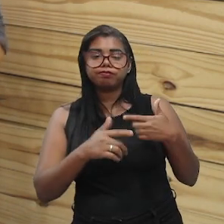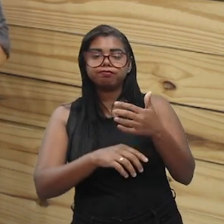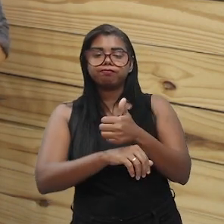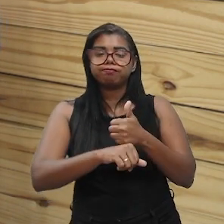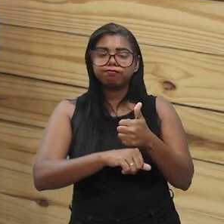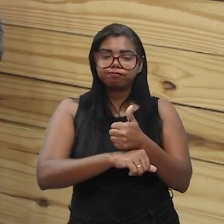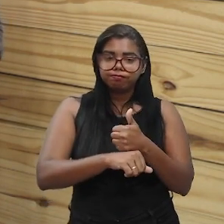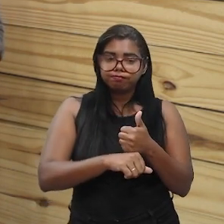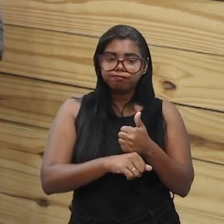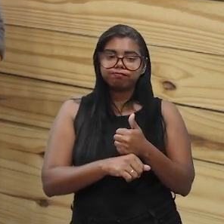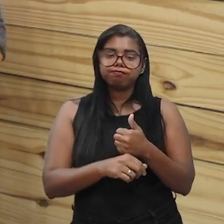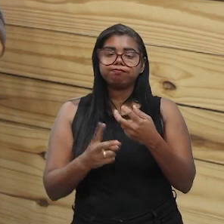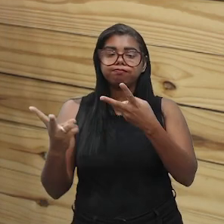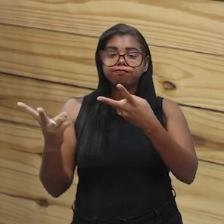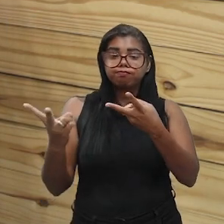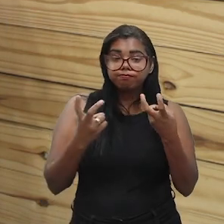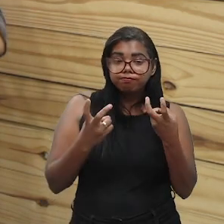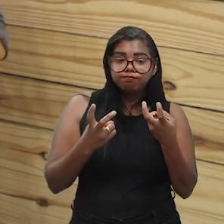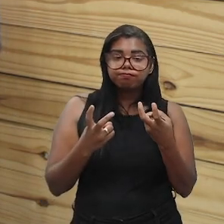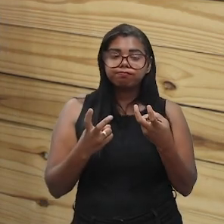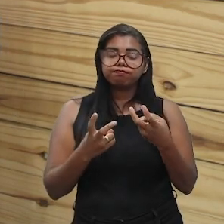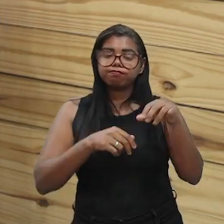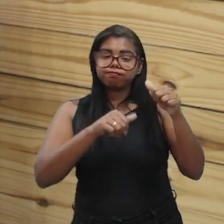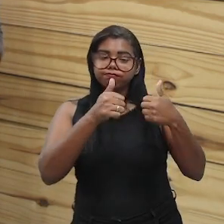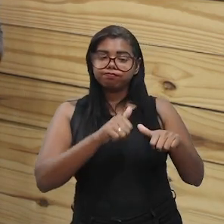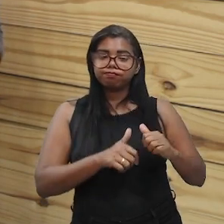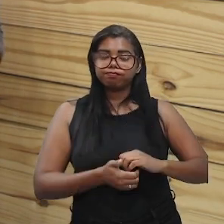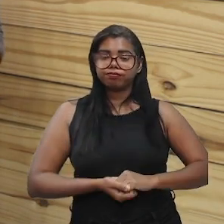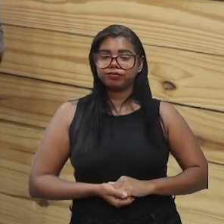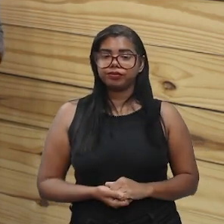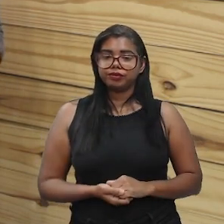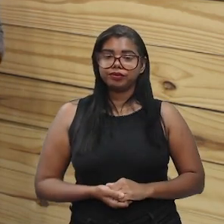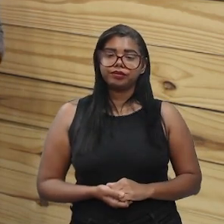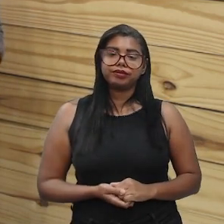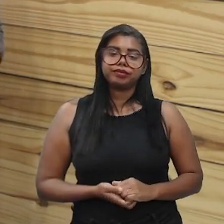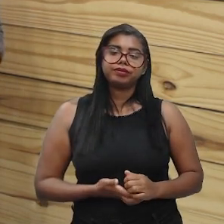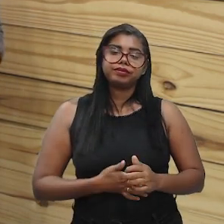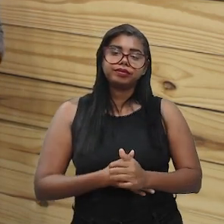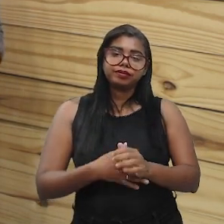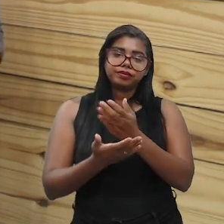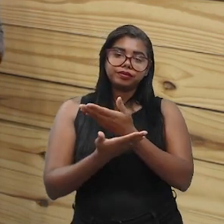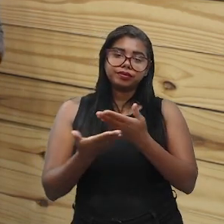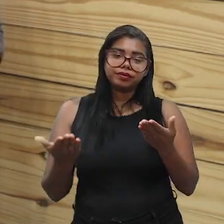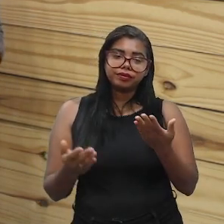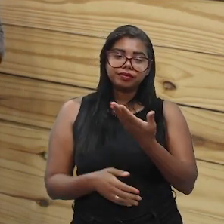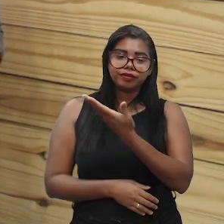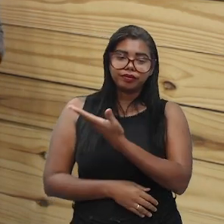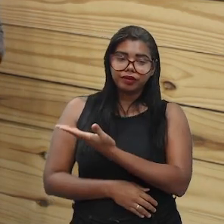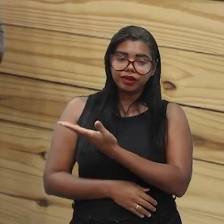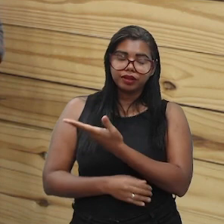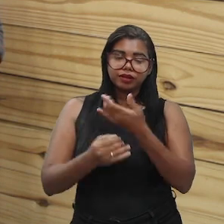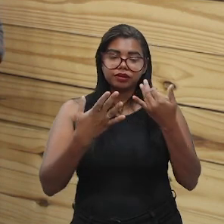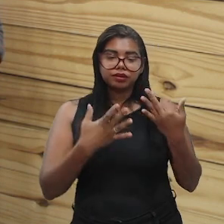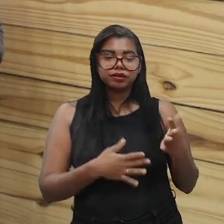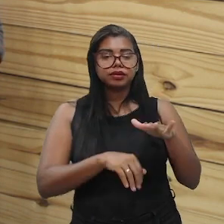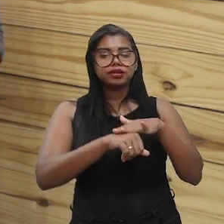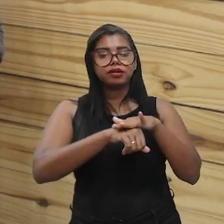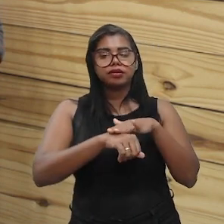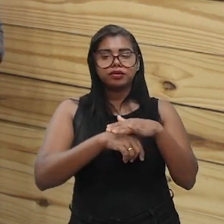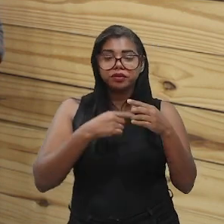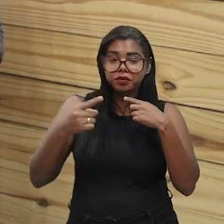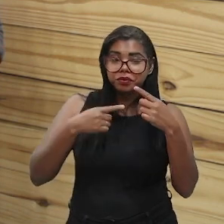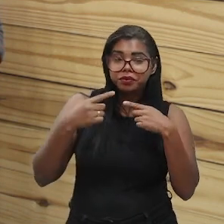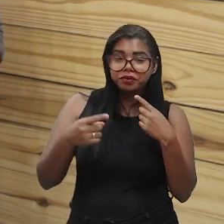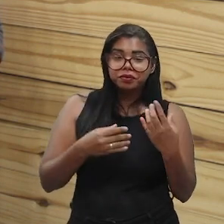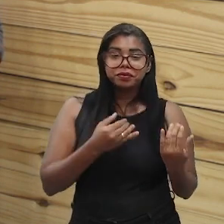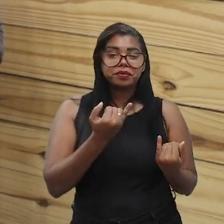esteja atento a essas observações. Esses dias eu estava conversando com um amigo e a gente entrou num debate bem